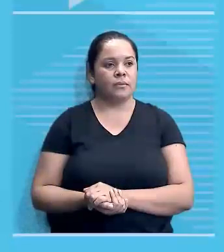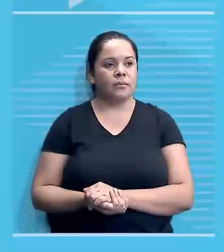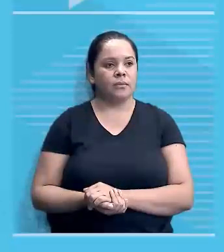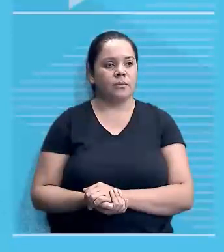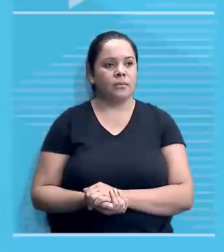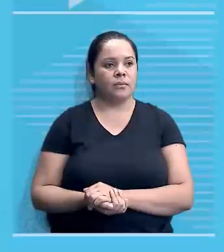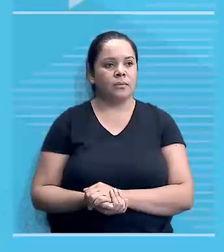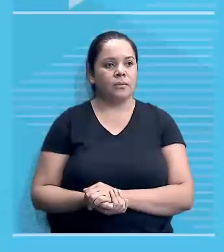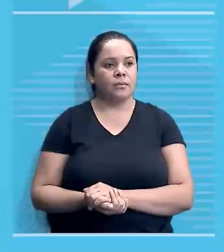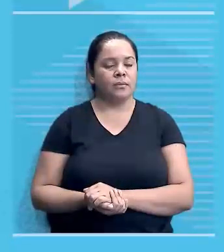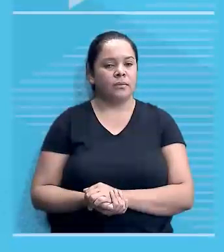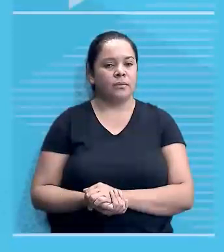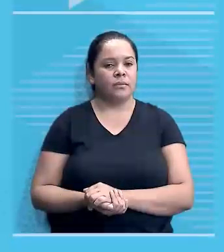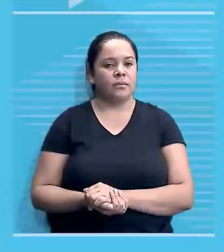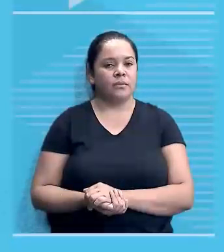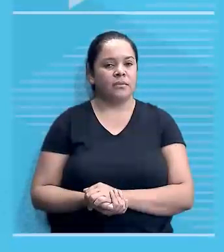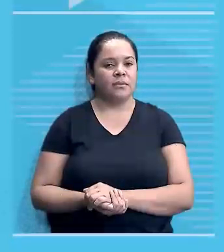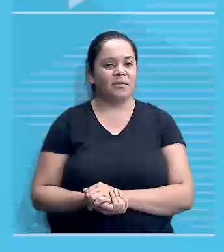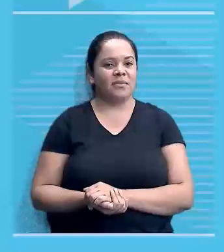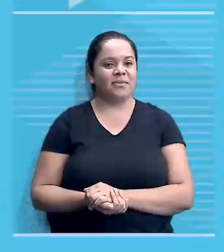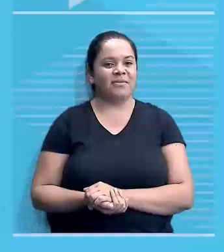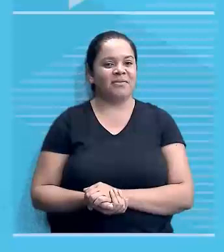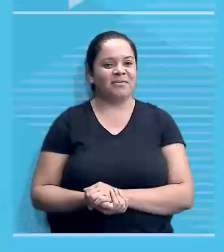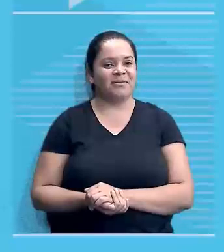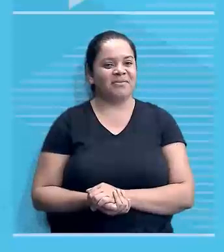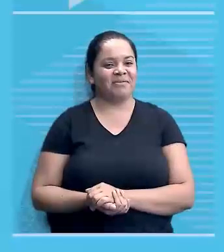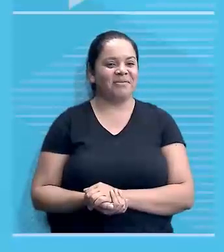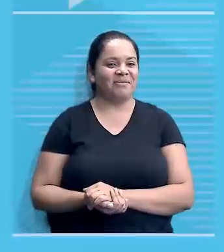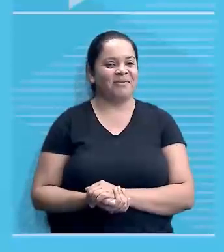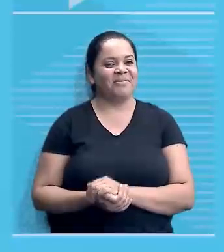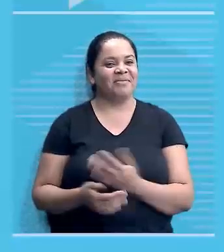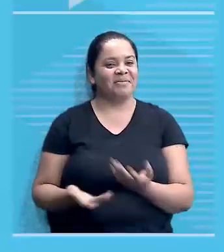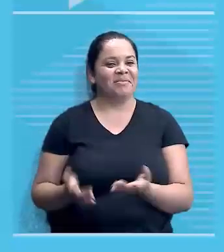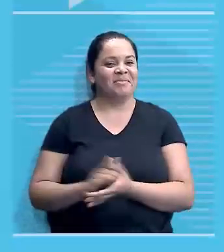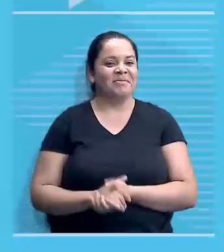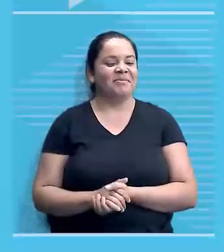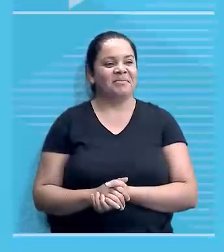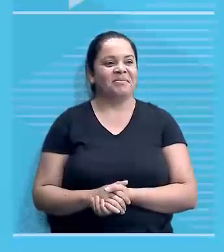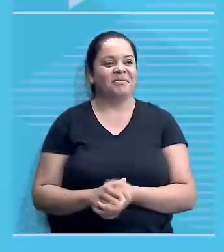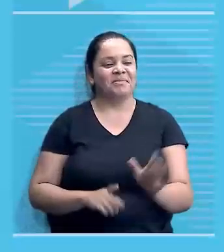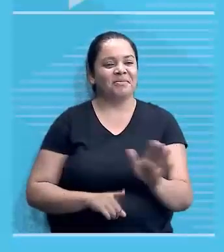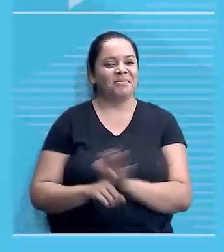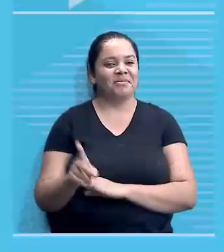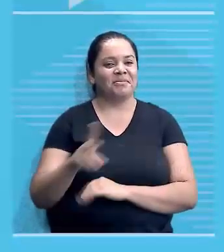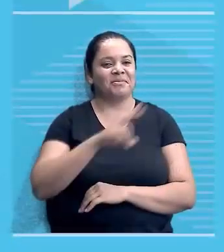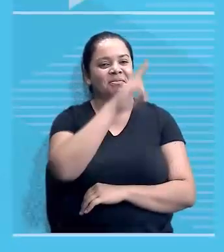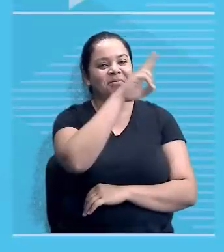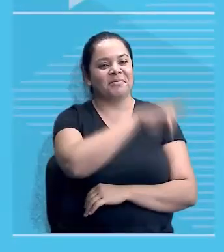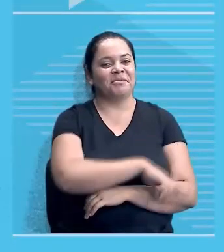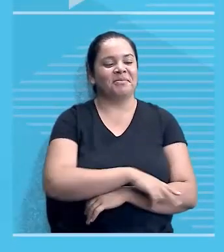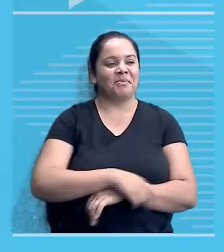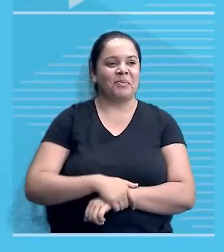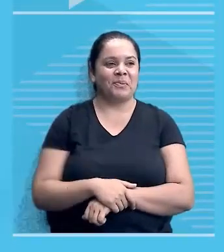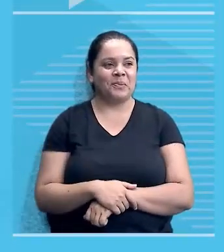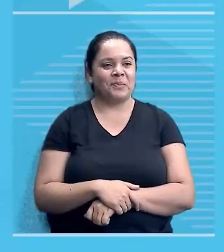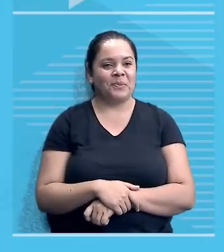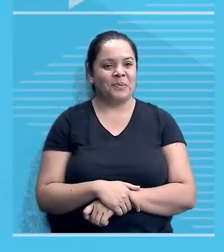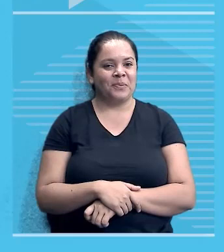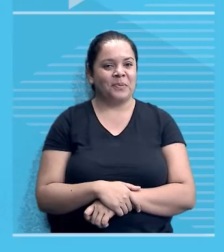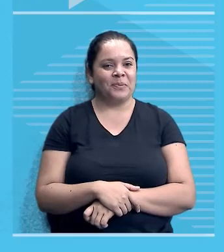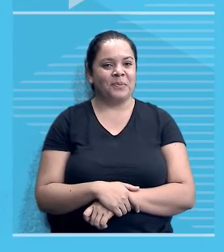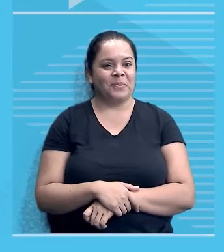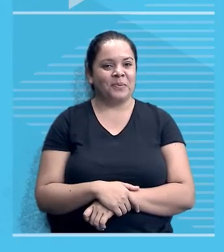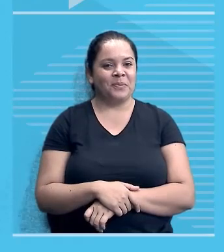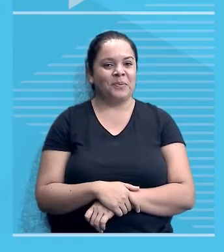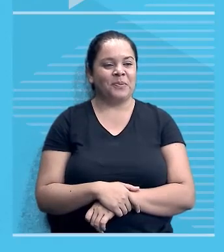Olha só galerinha no senso de 2010 o IBGE constatou que a participação da população